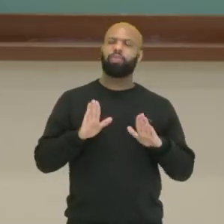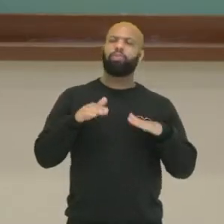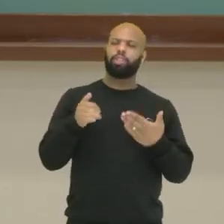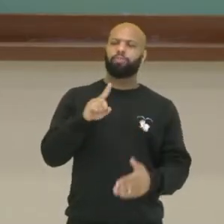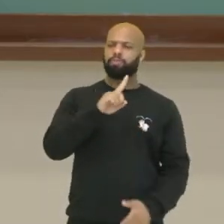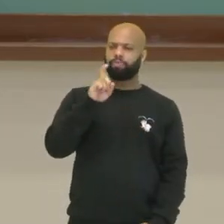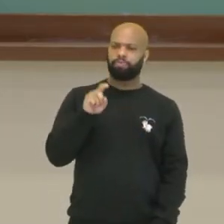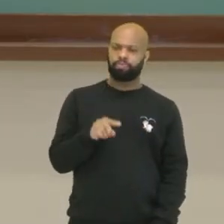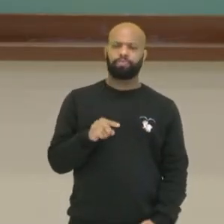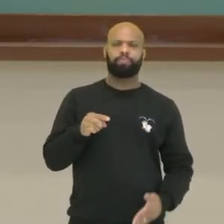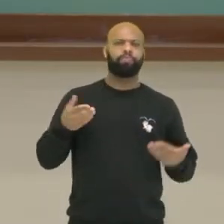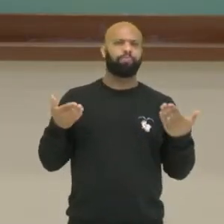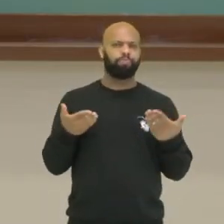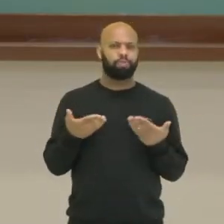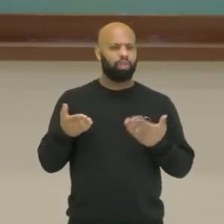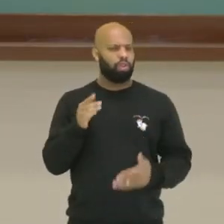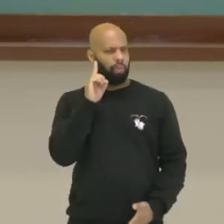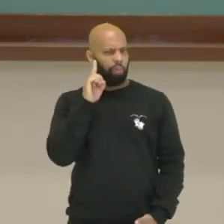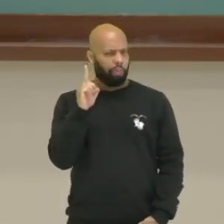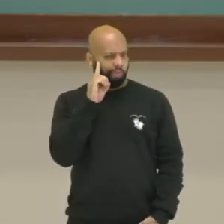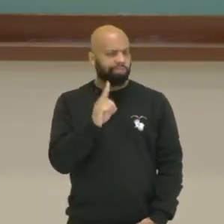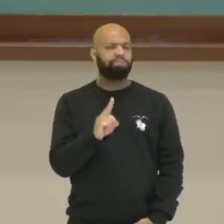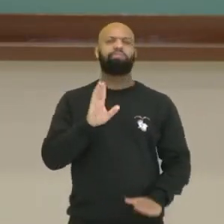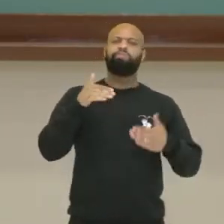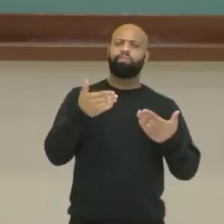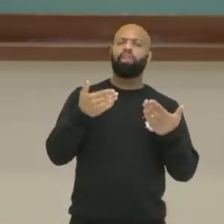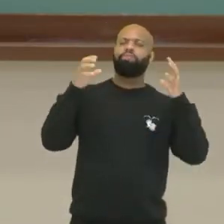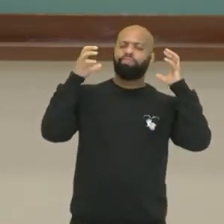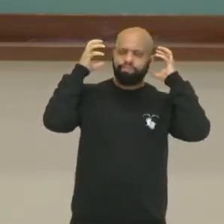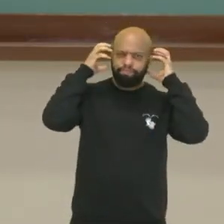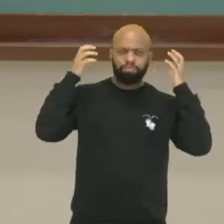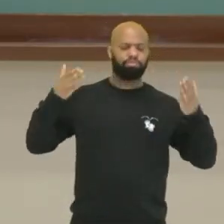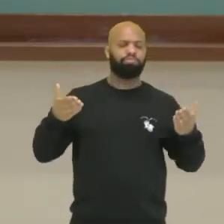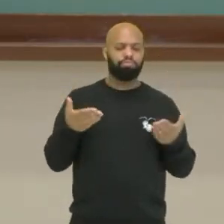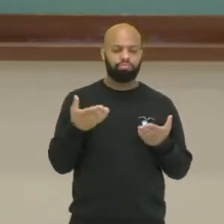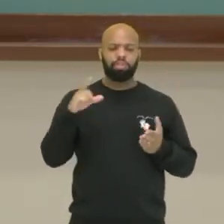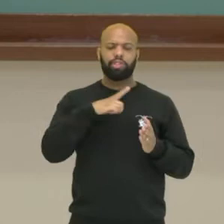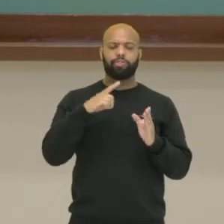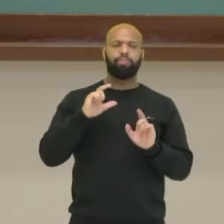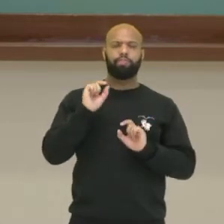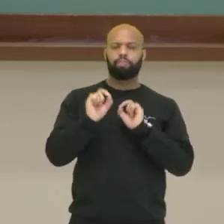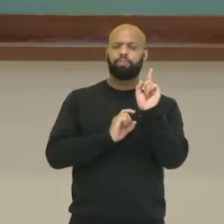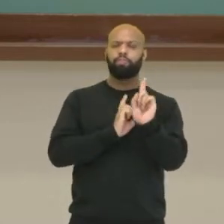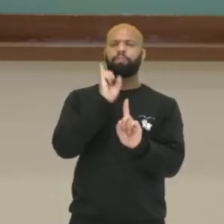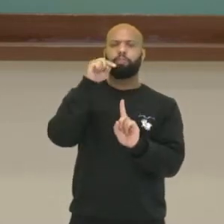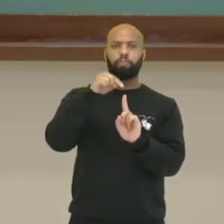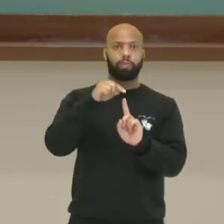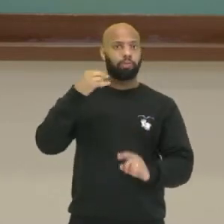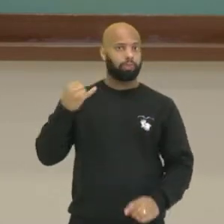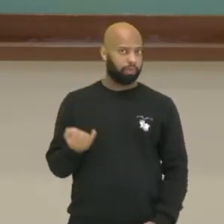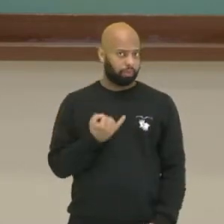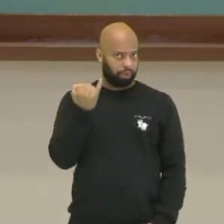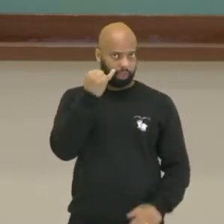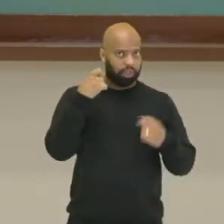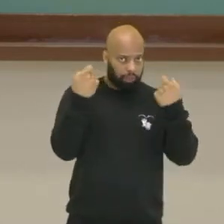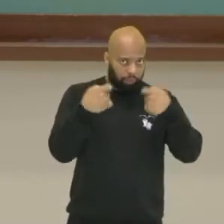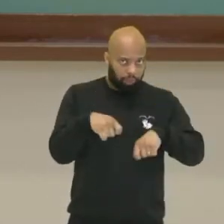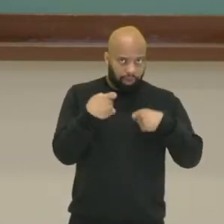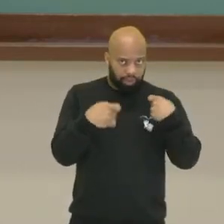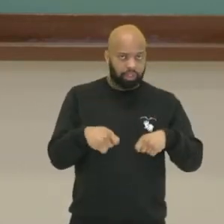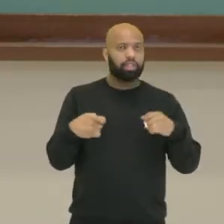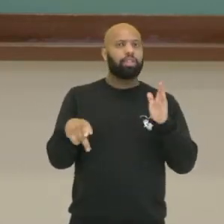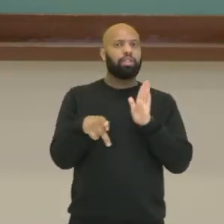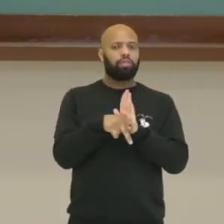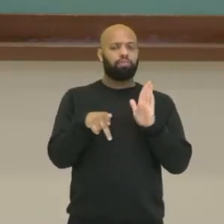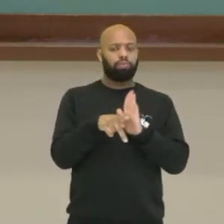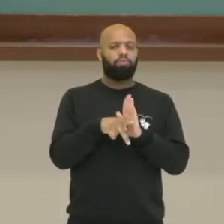que nos dias atuais o rádio ainda exerce uma função extremamente necessária para